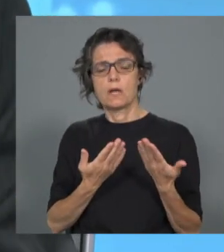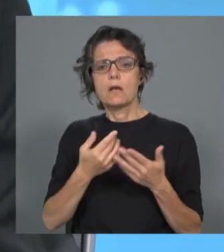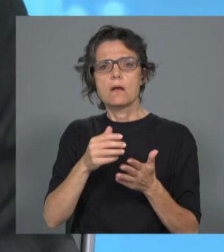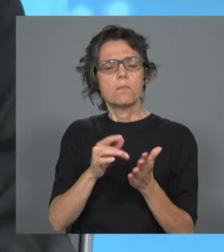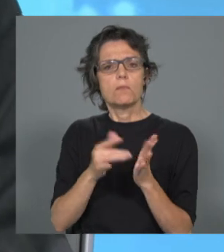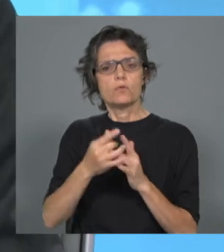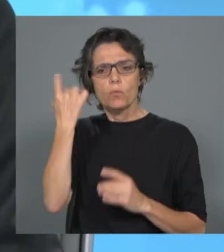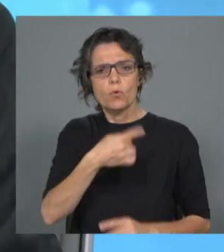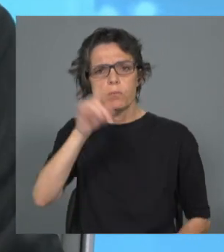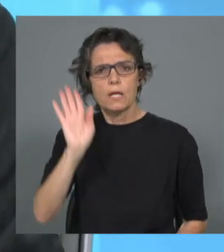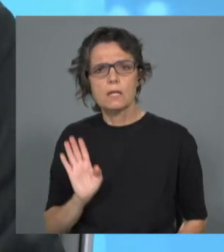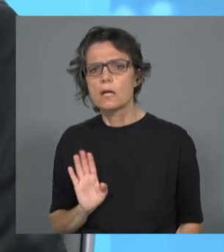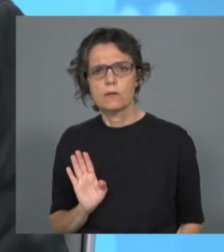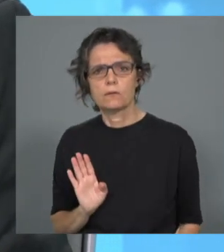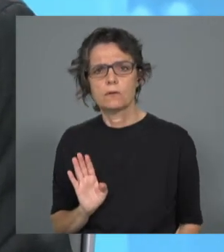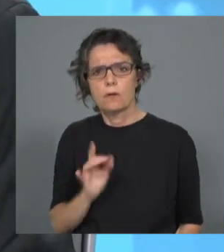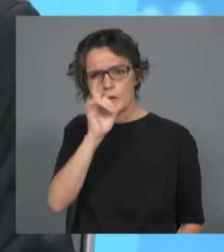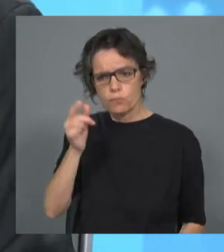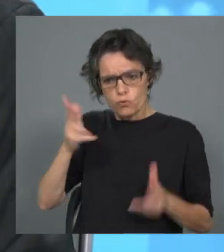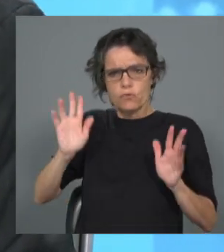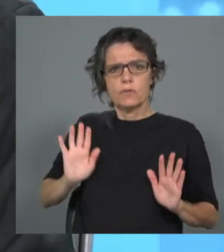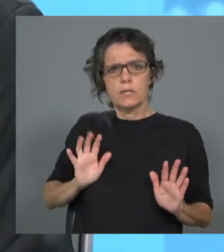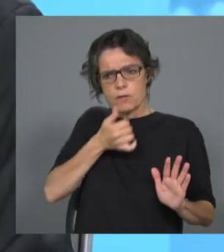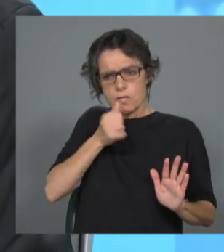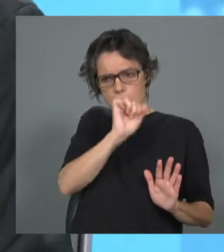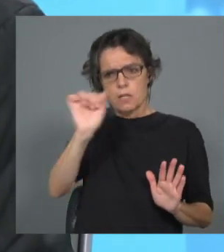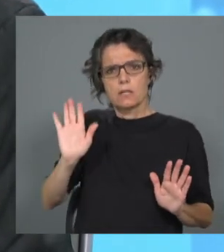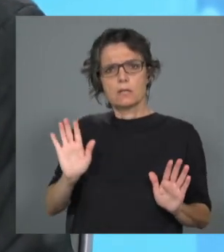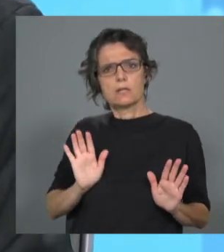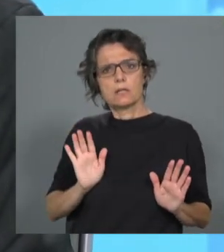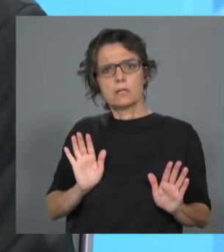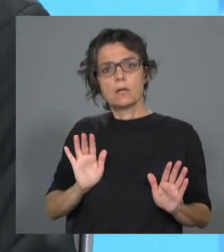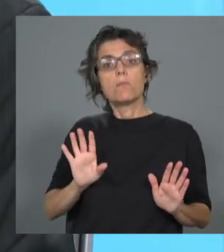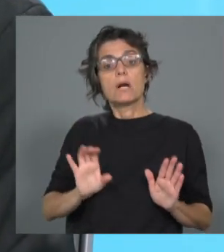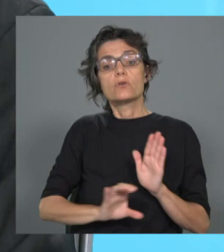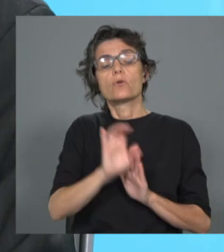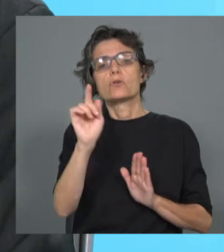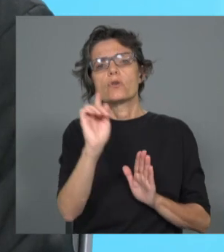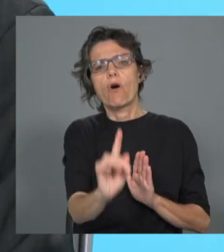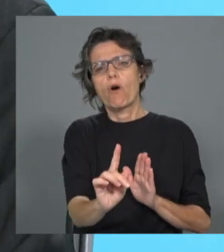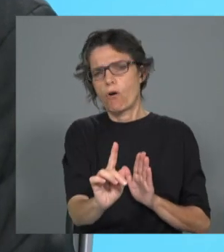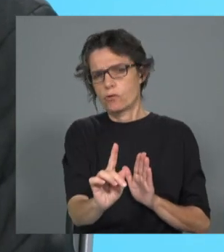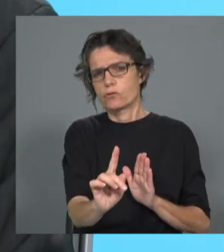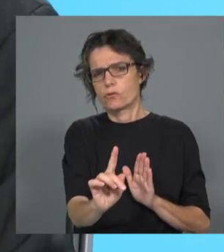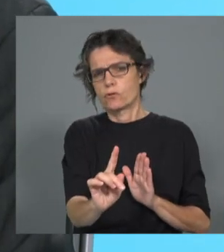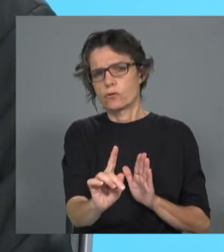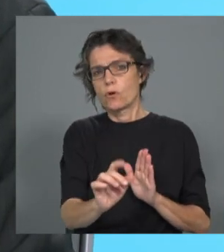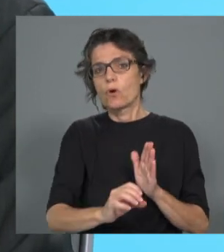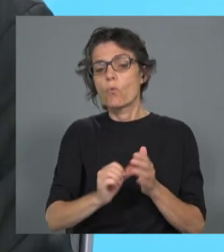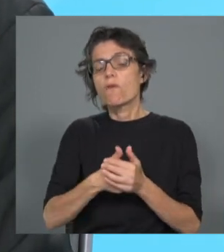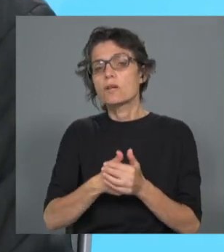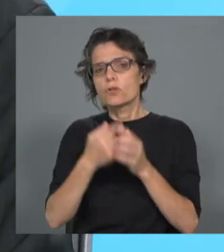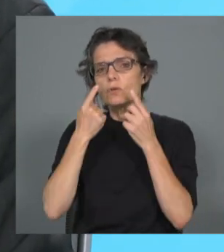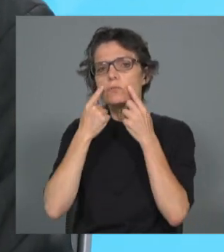será sempre livre, deve ser sempre livre. Mas é preciso que haja condições para que esse anúncio do Evangelho